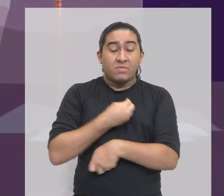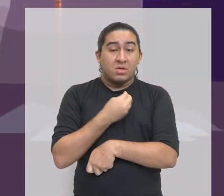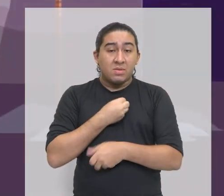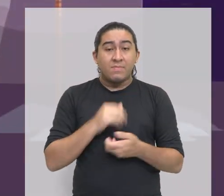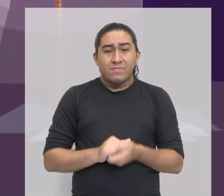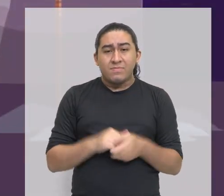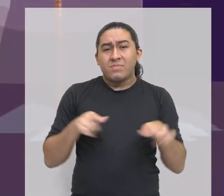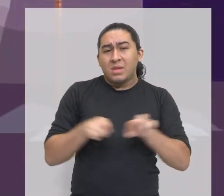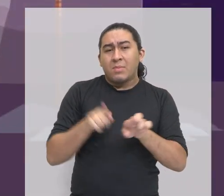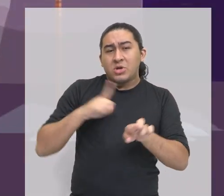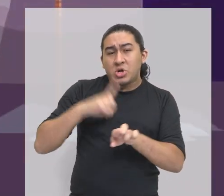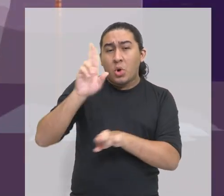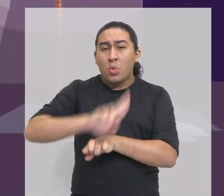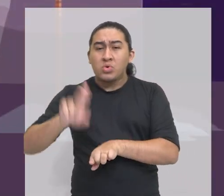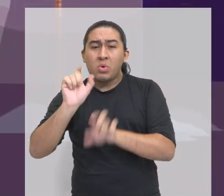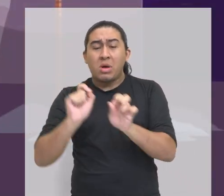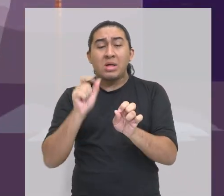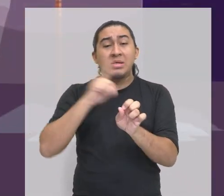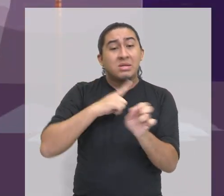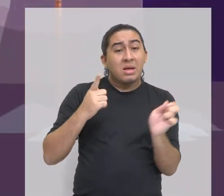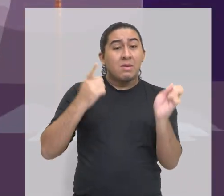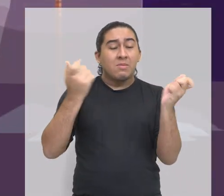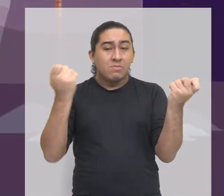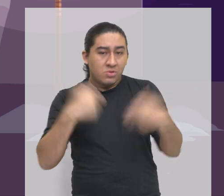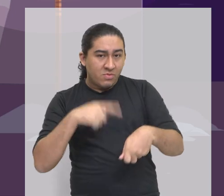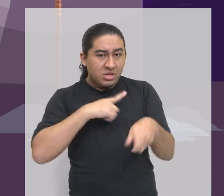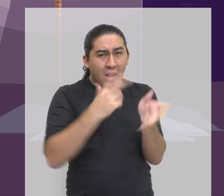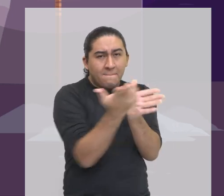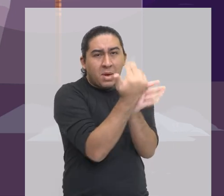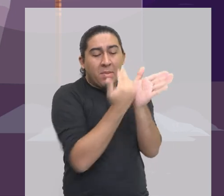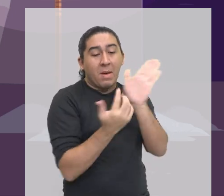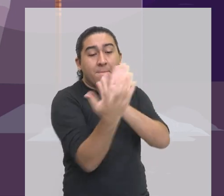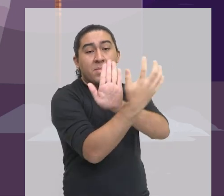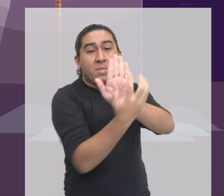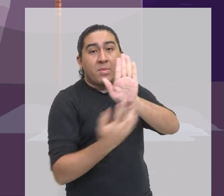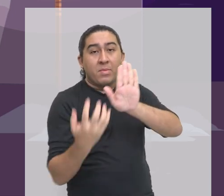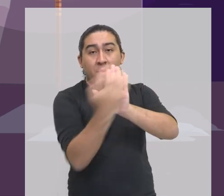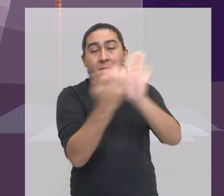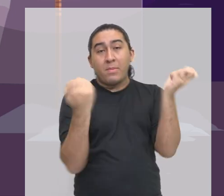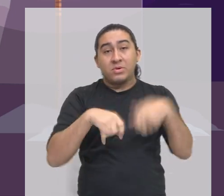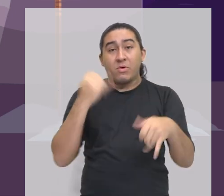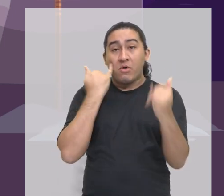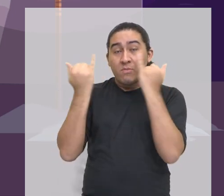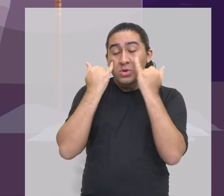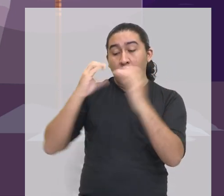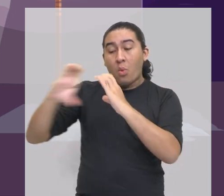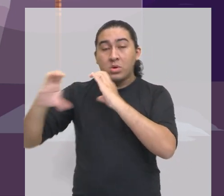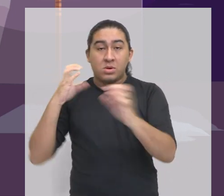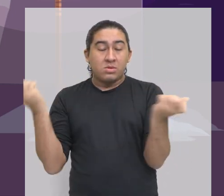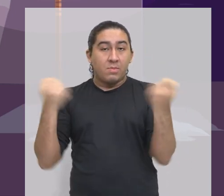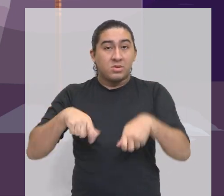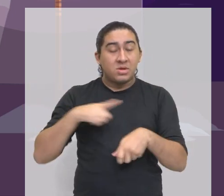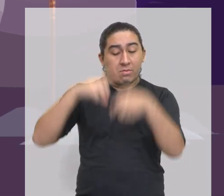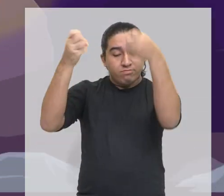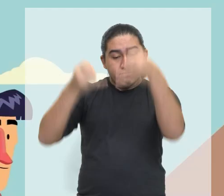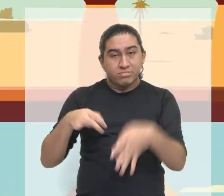ancestrais usavam gestos, sinais e pinturas rupestres para compartilhar informações e contar